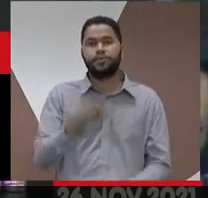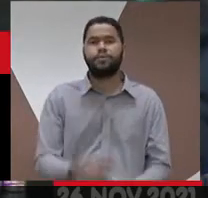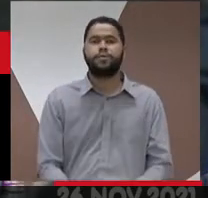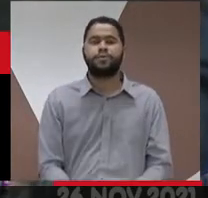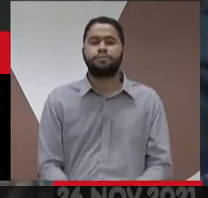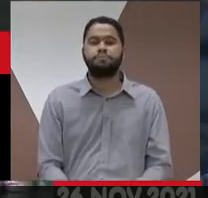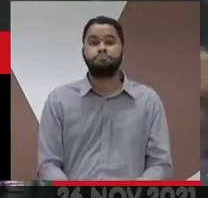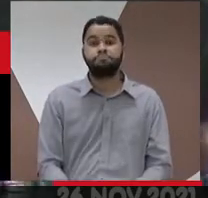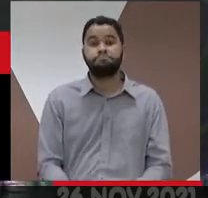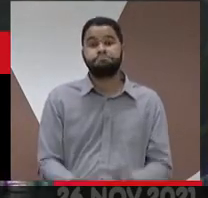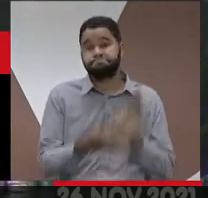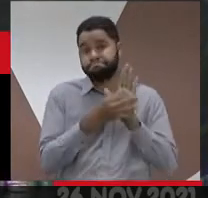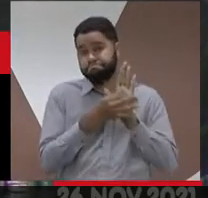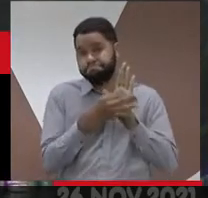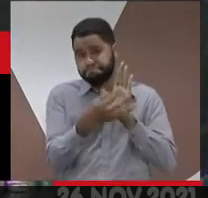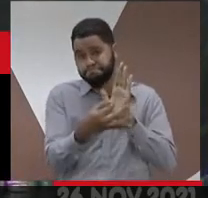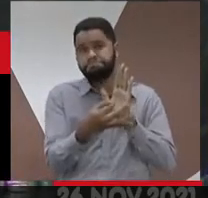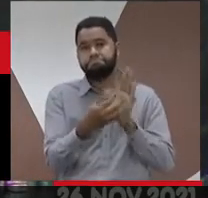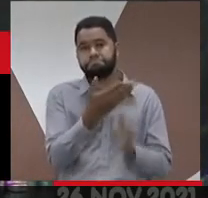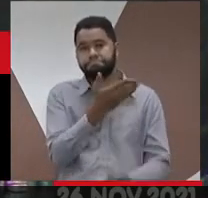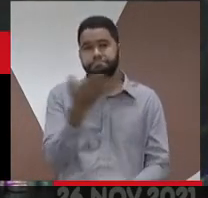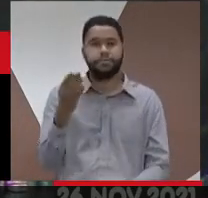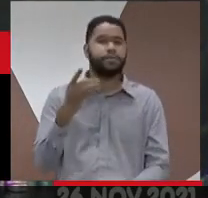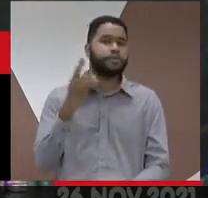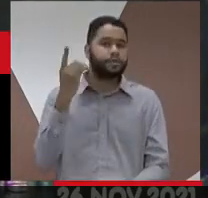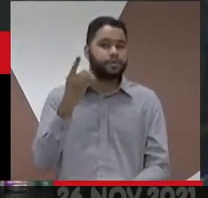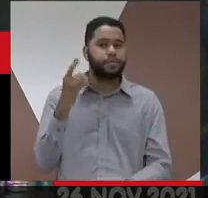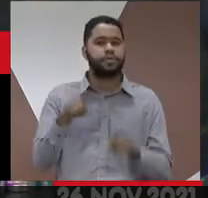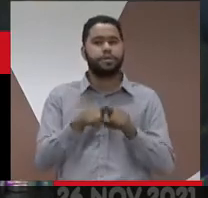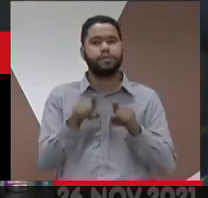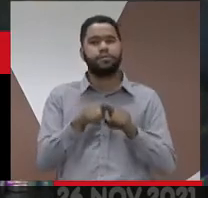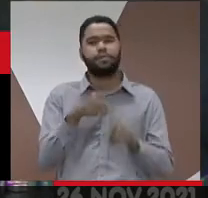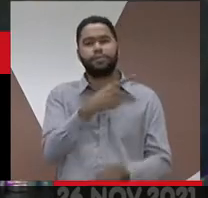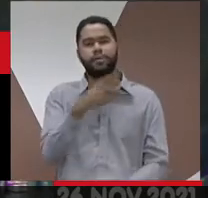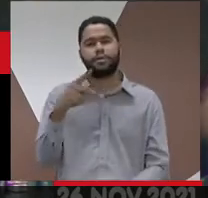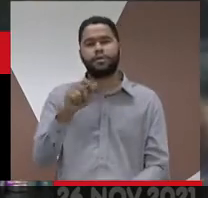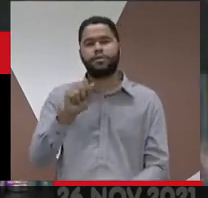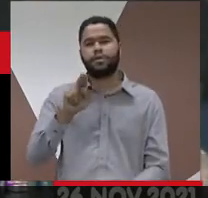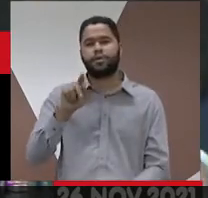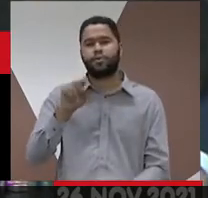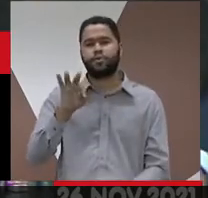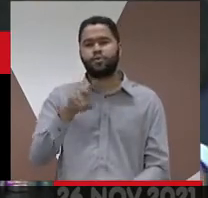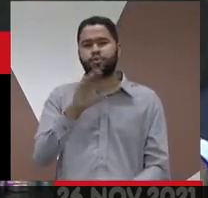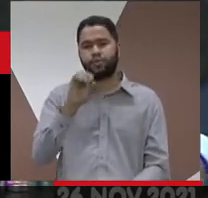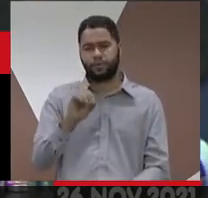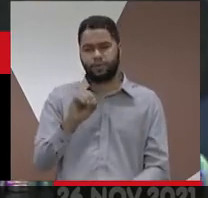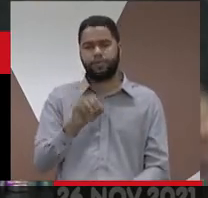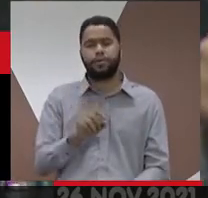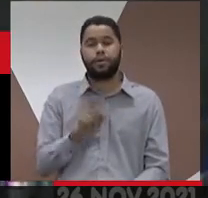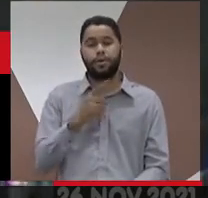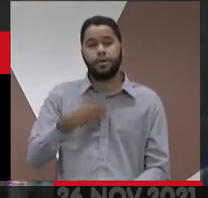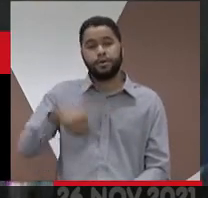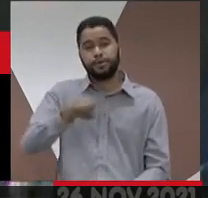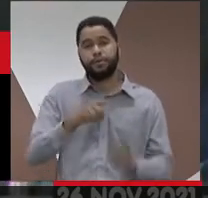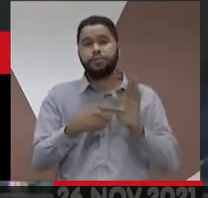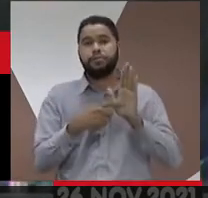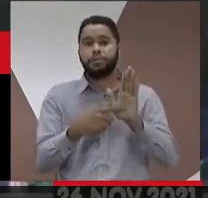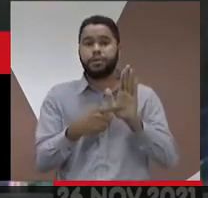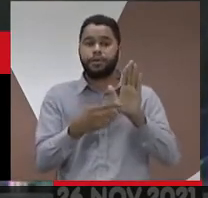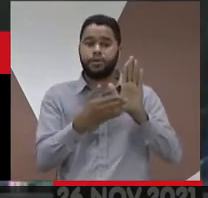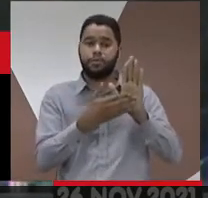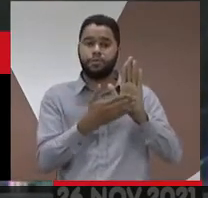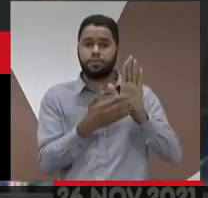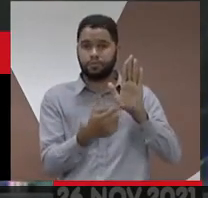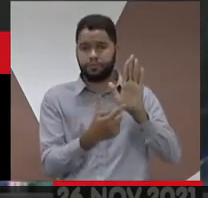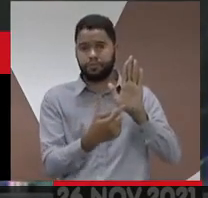e sugerindo, deputado e presidente Agostinho, que a gente apresente uma